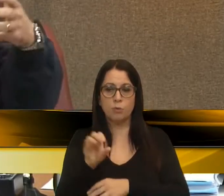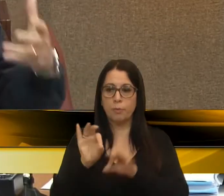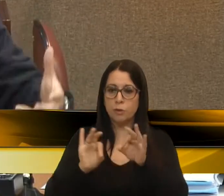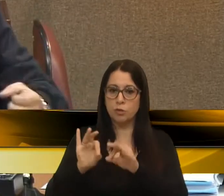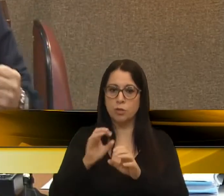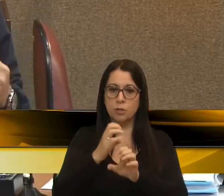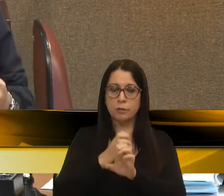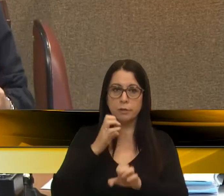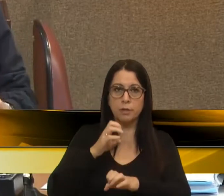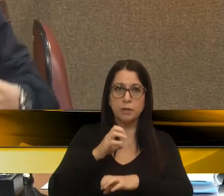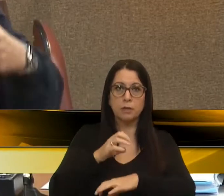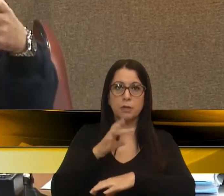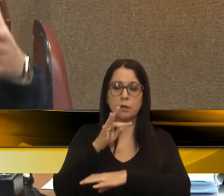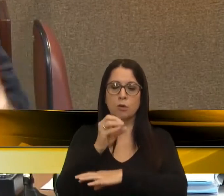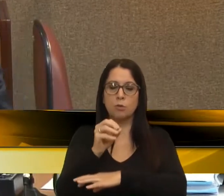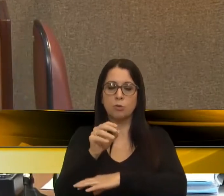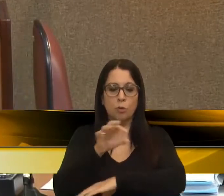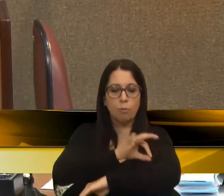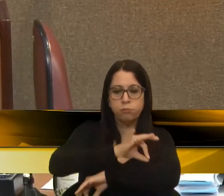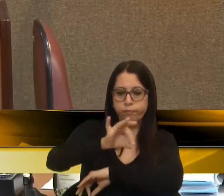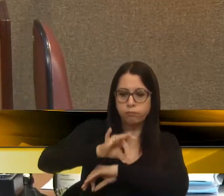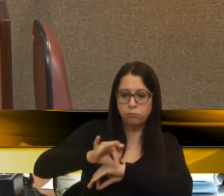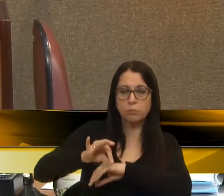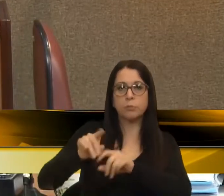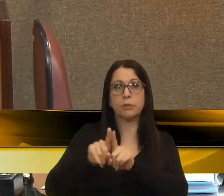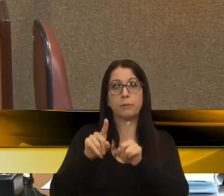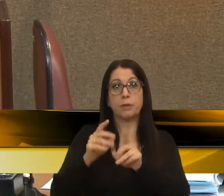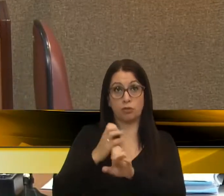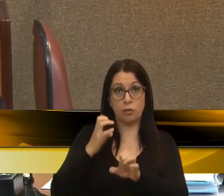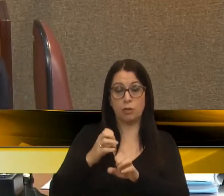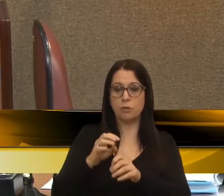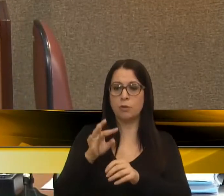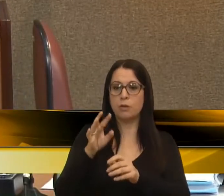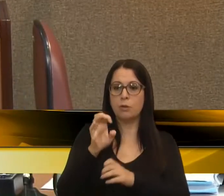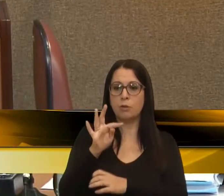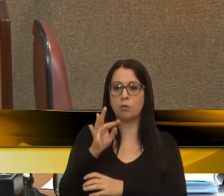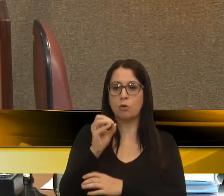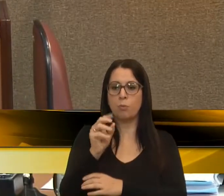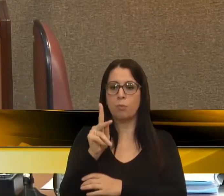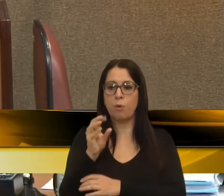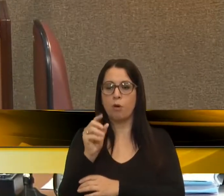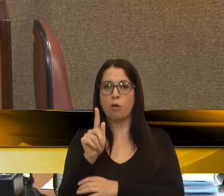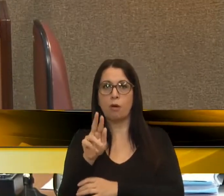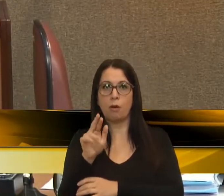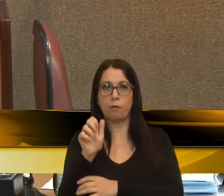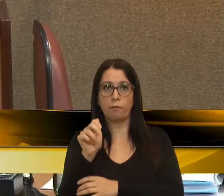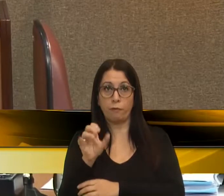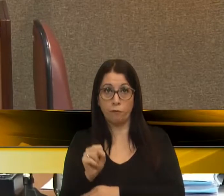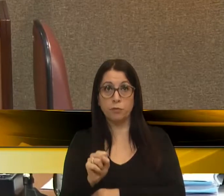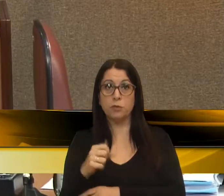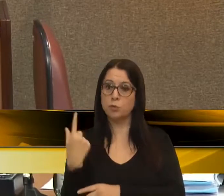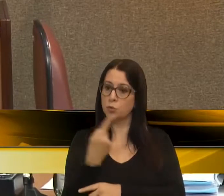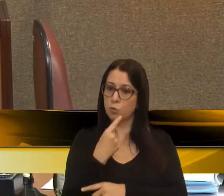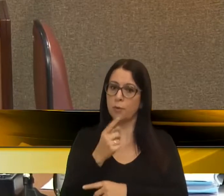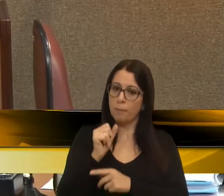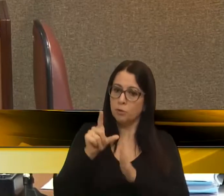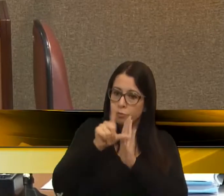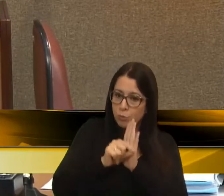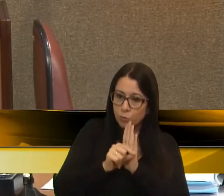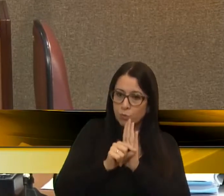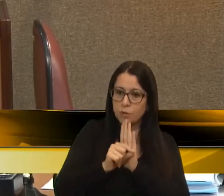arquitetos, topógrafos e engenheiros, para que possamos, né, para que Vossa Excelência possam dirimir as nossas dúvidas e a gente possa,